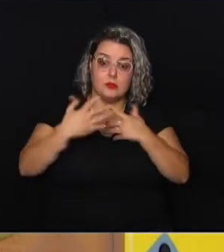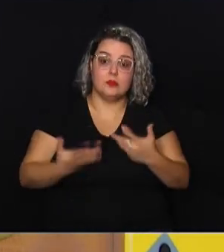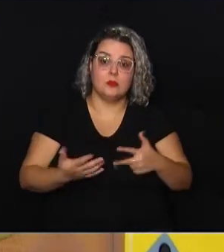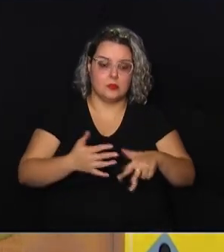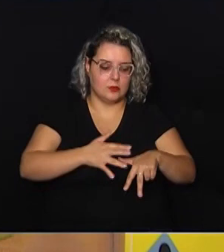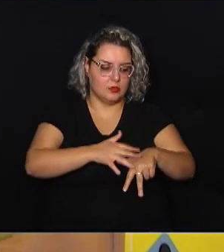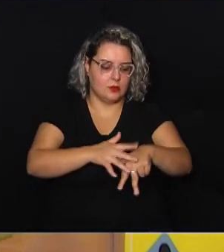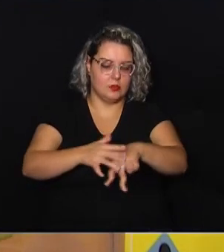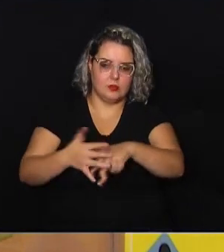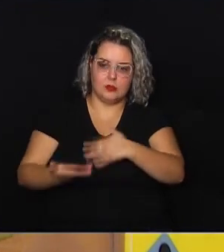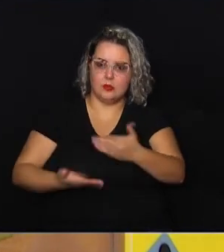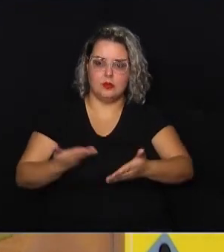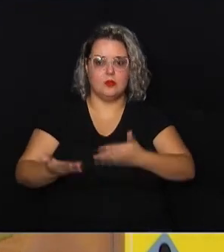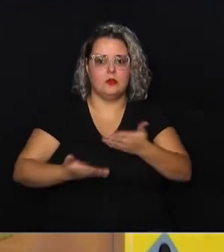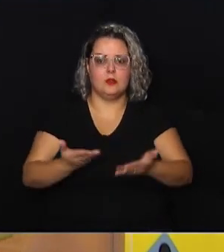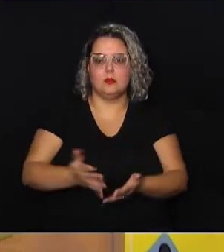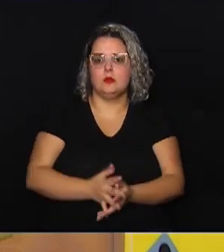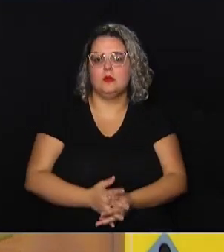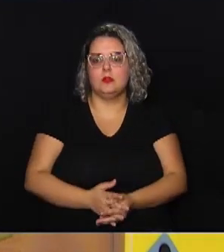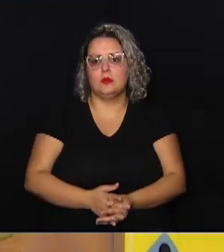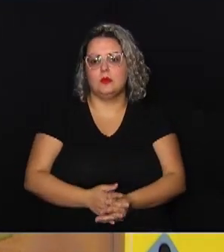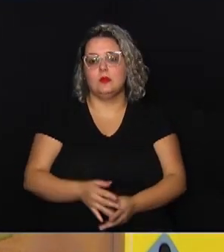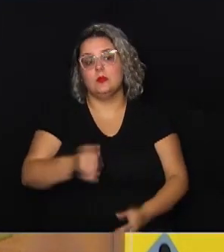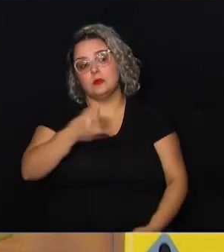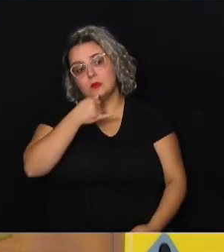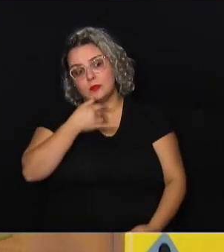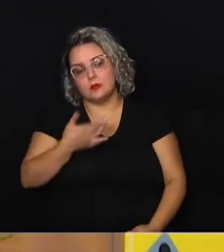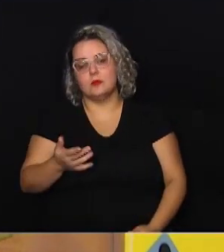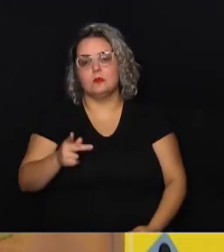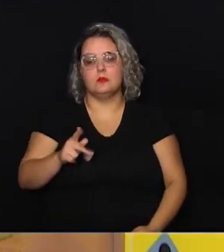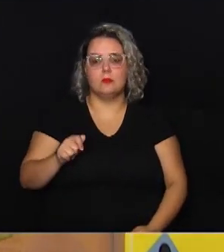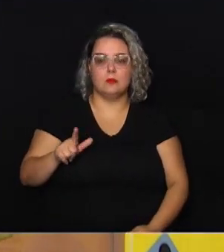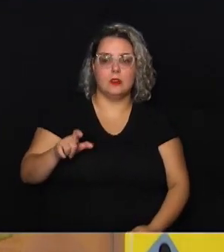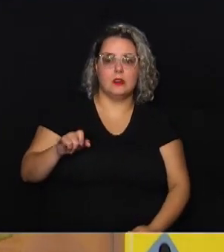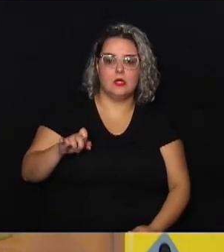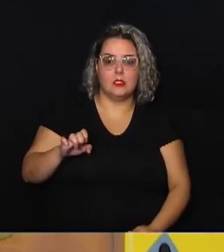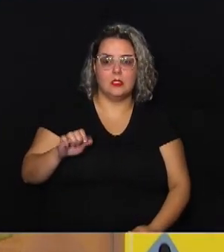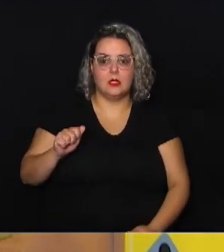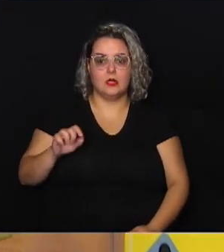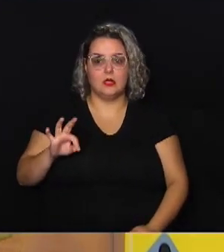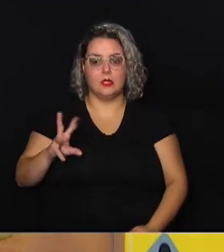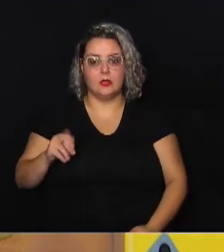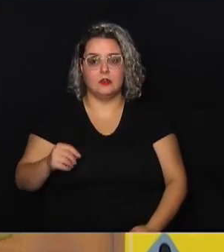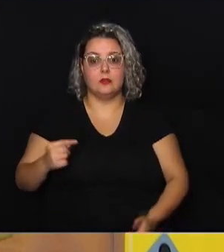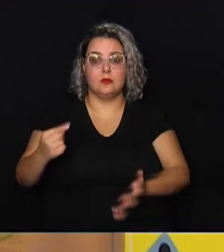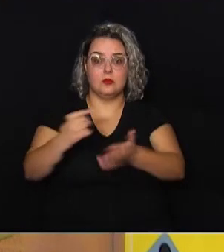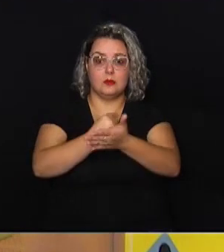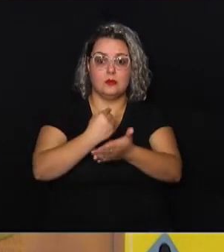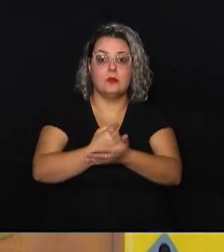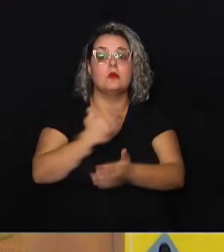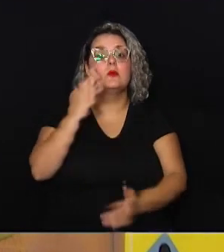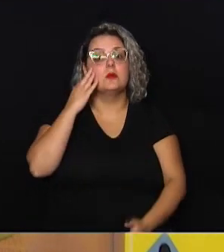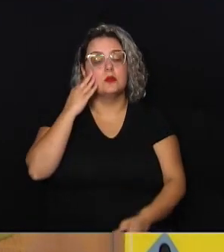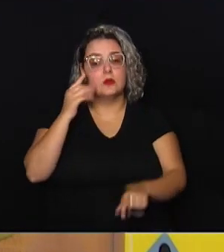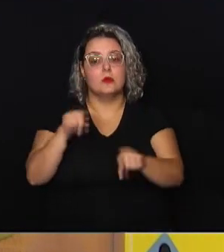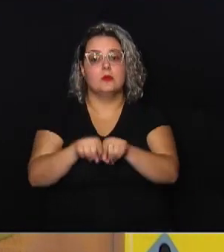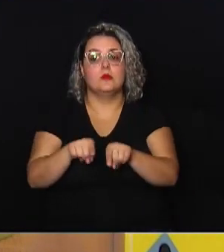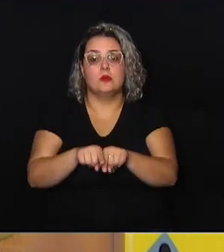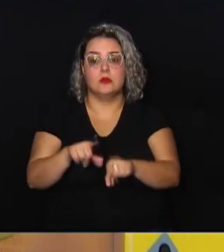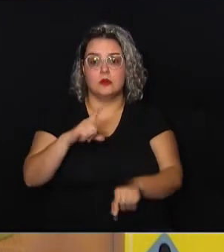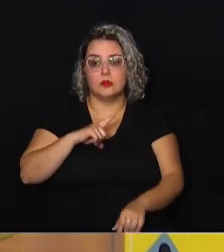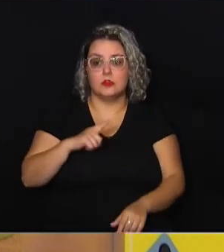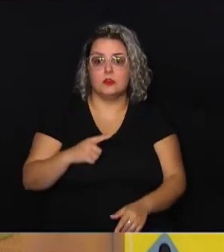estão em tratamento, alguns até, infelizmente, paliativos, terminais. Então, o pessoal tem perguntado. Eu sei, inclusive, que tinha uma situação